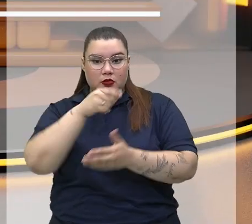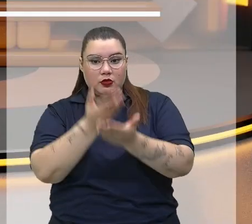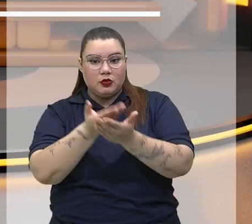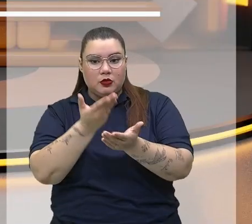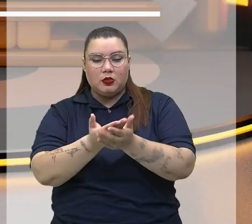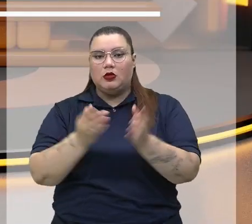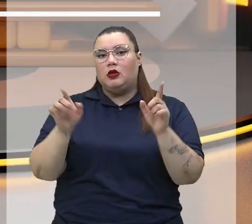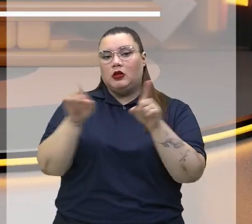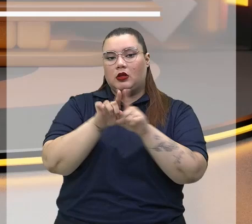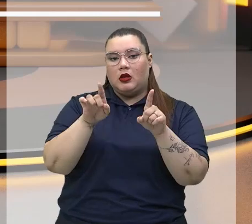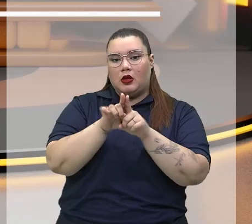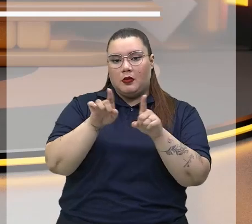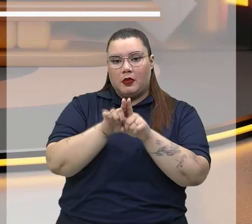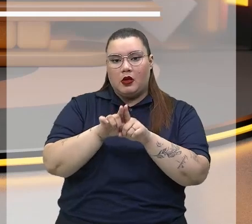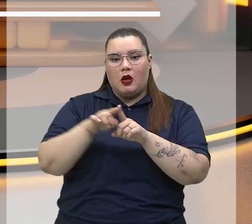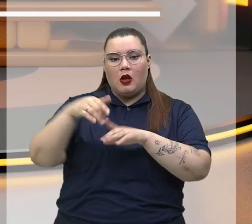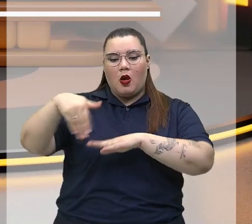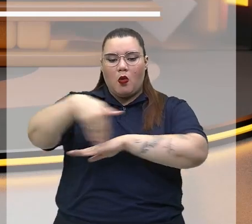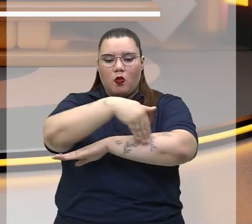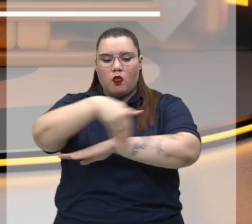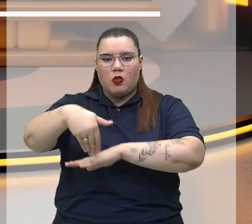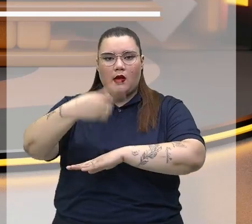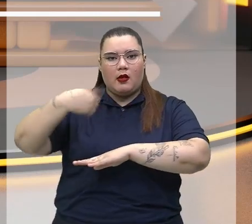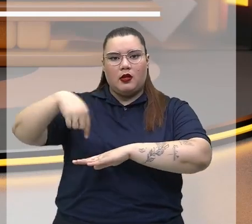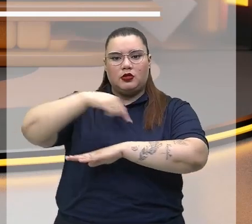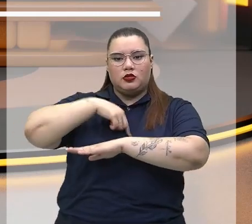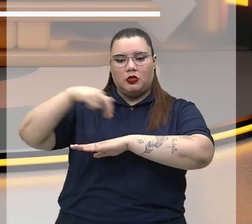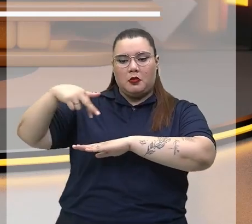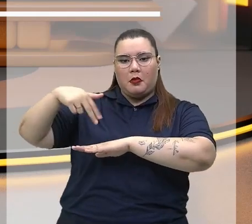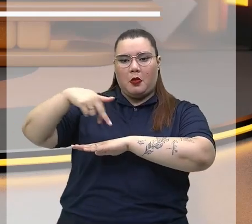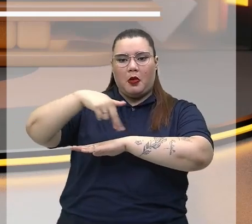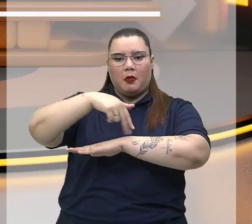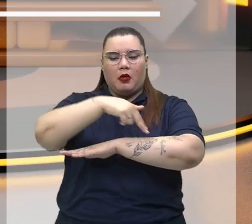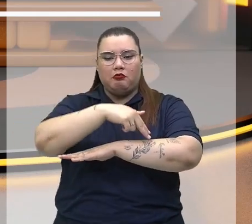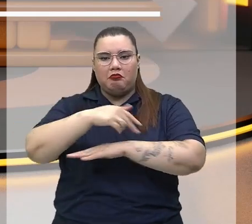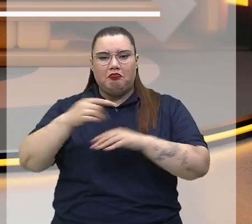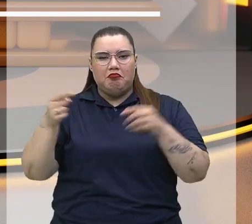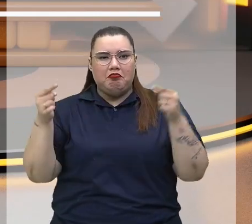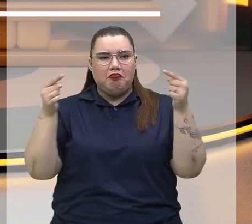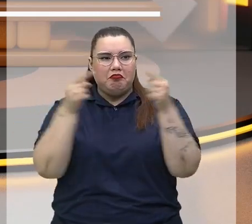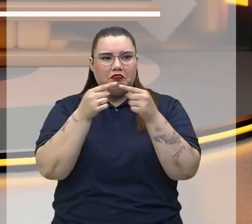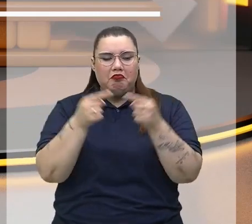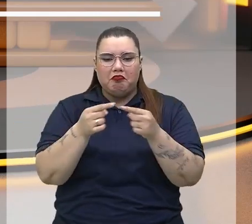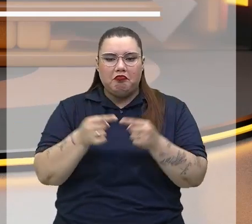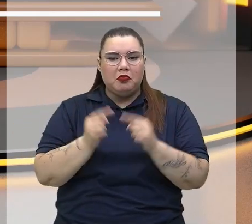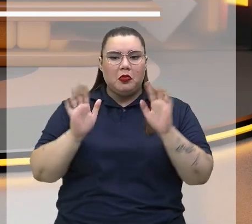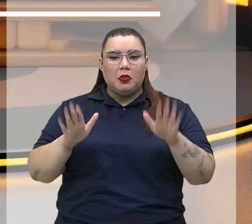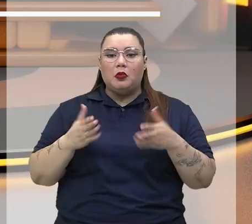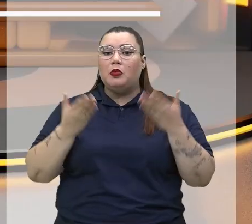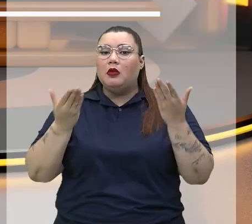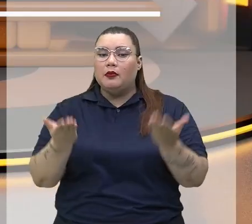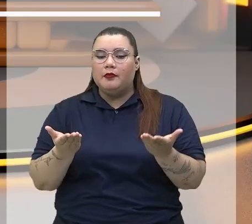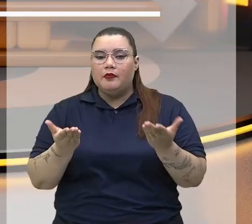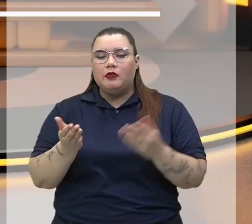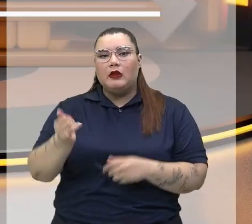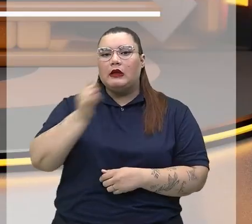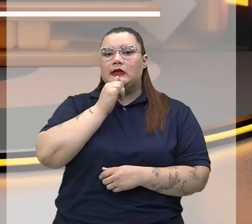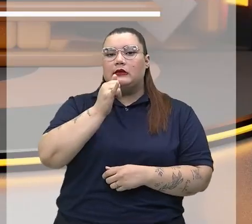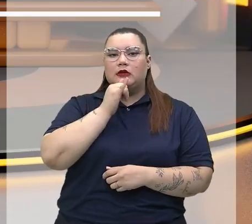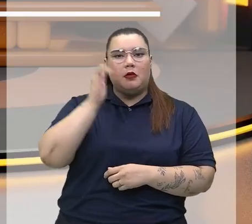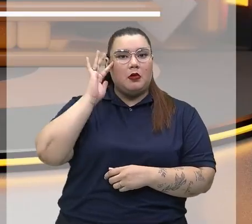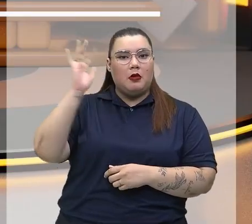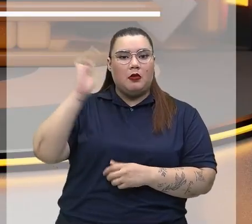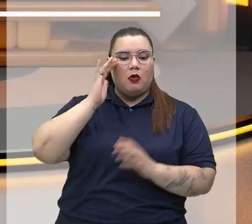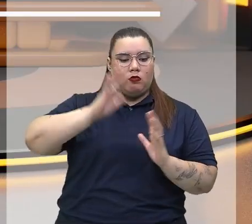até mesmo o chão que a gente pisa tem em comum. Vamos imaginar o seguinte, o planeta Terra